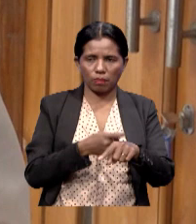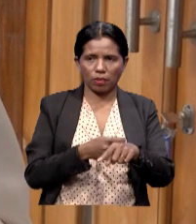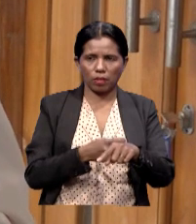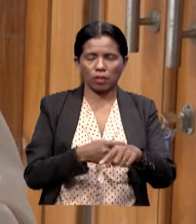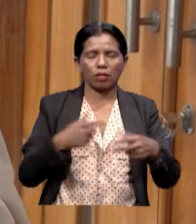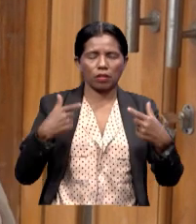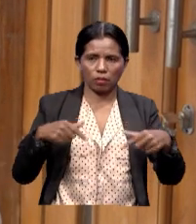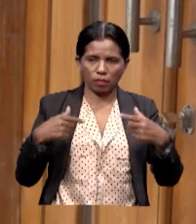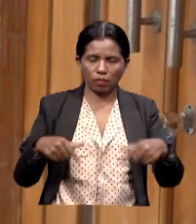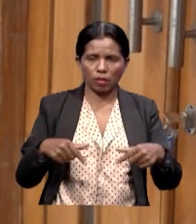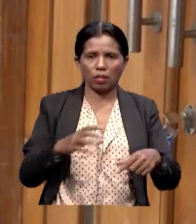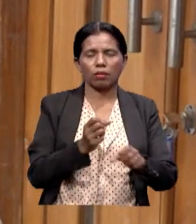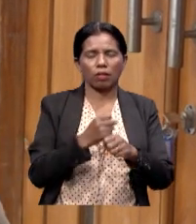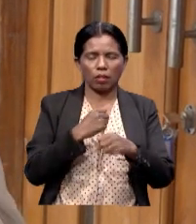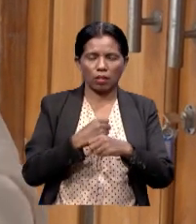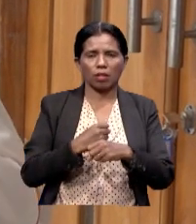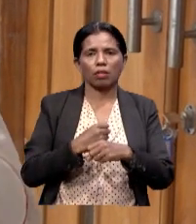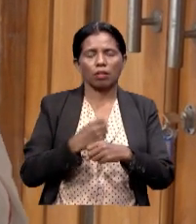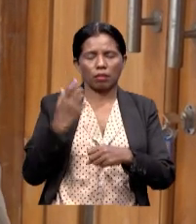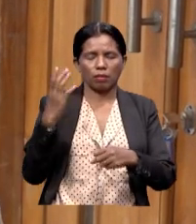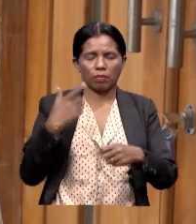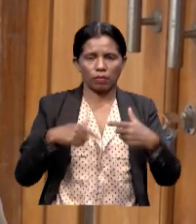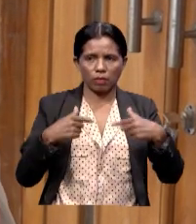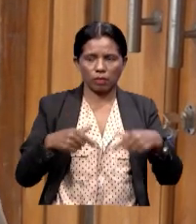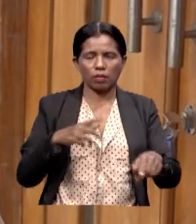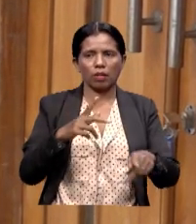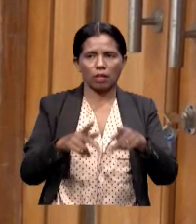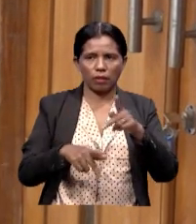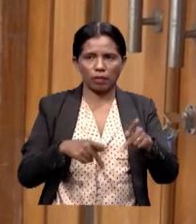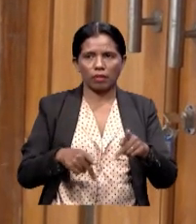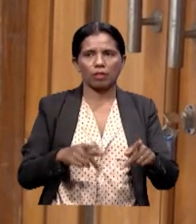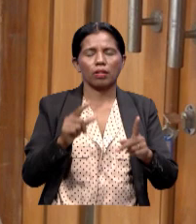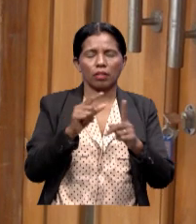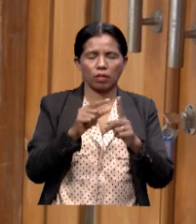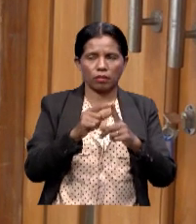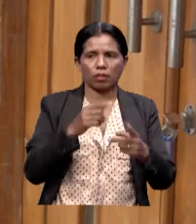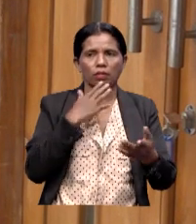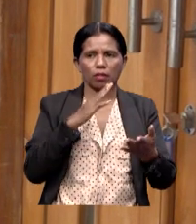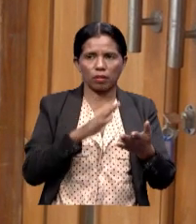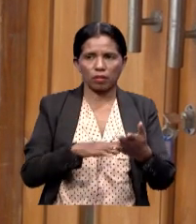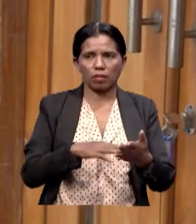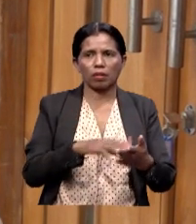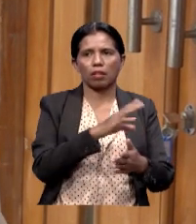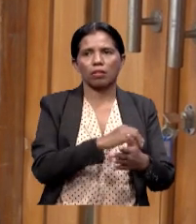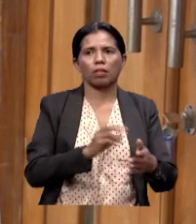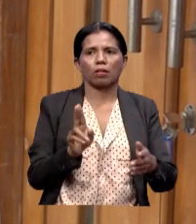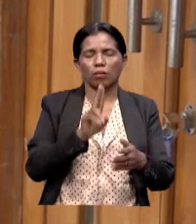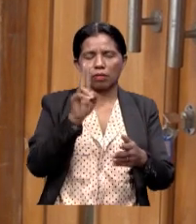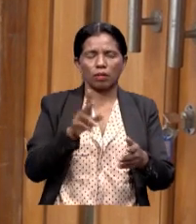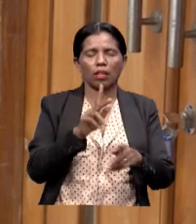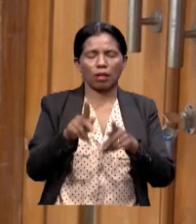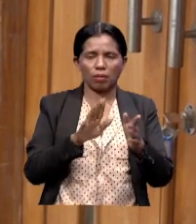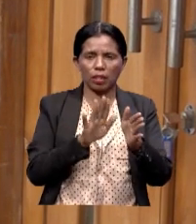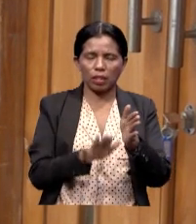sadic maluga, ato provoca malu, ato nuné. Quando boa tira por provoca malu, lia fua, mas lá tir malu, e danabe, uma corcida, aproveita, mas aqui com a cira, uma